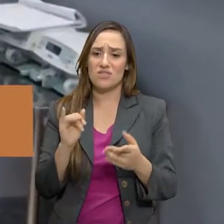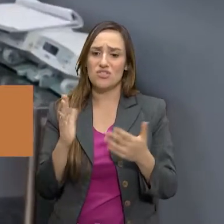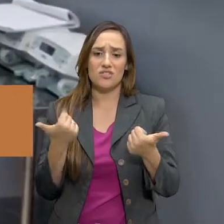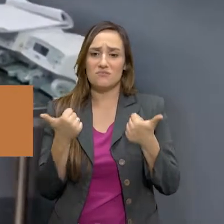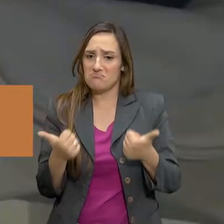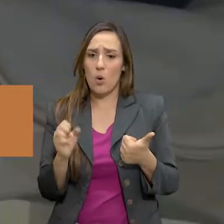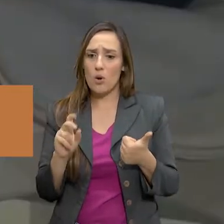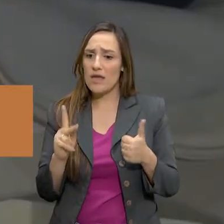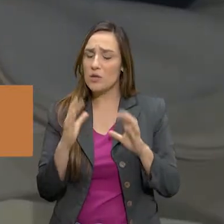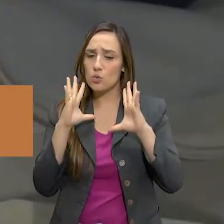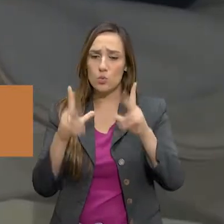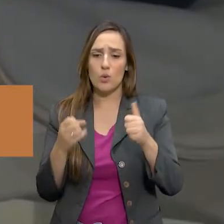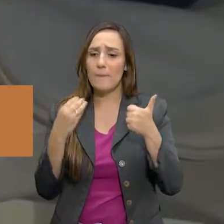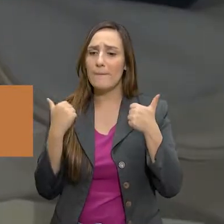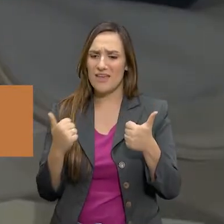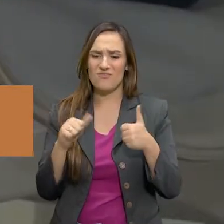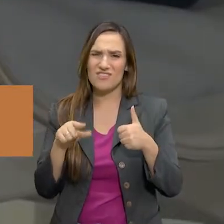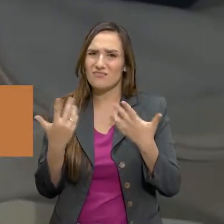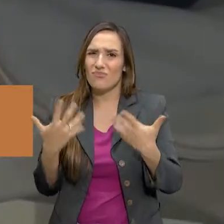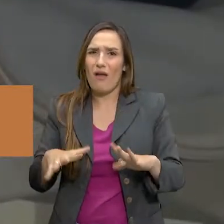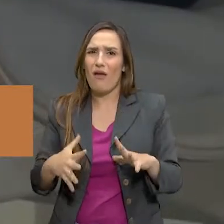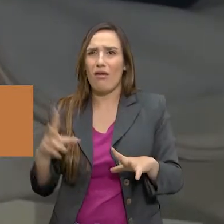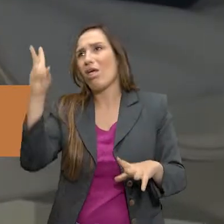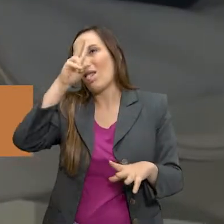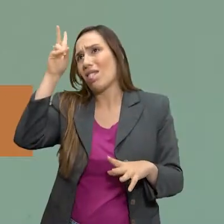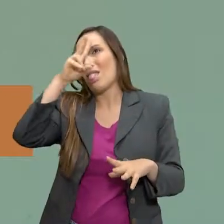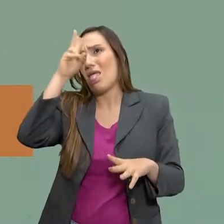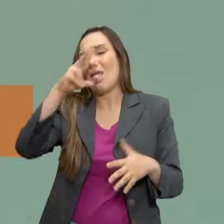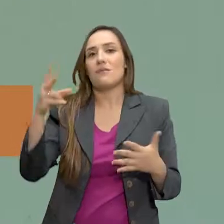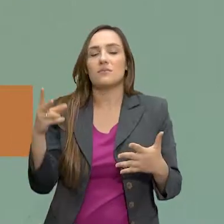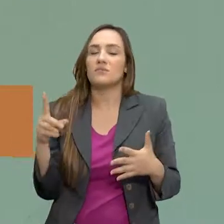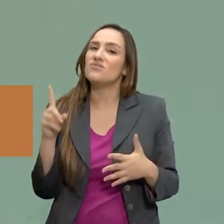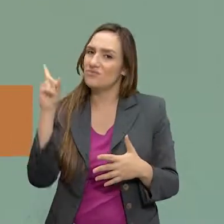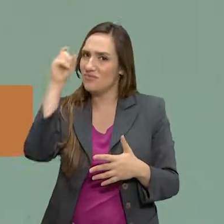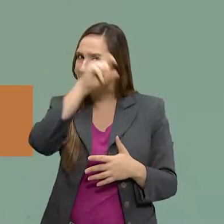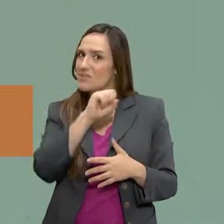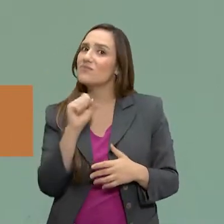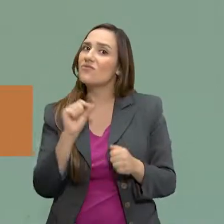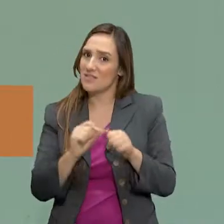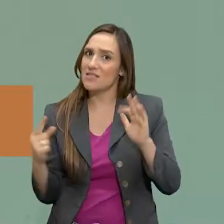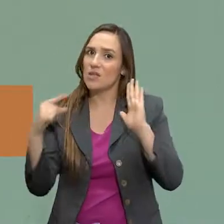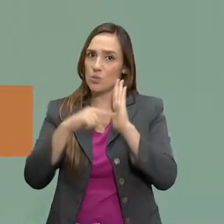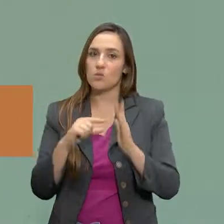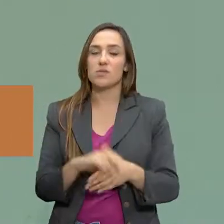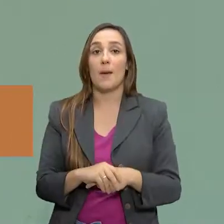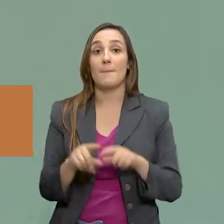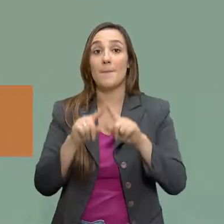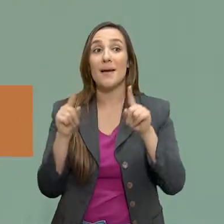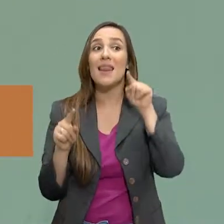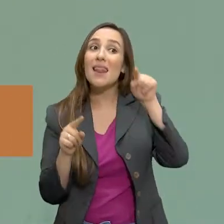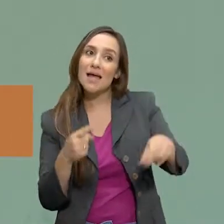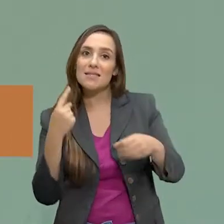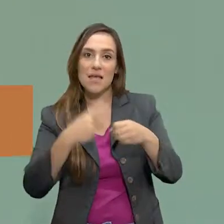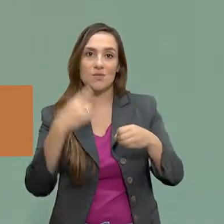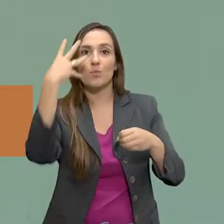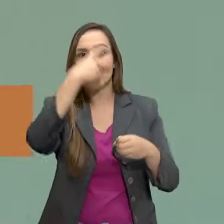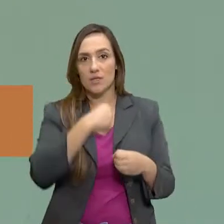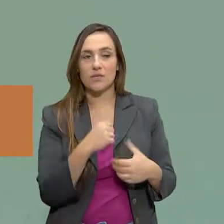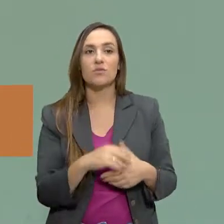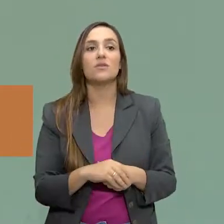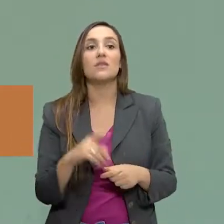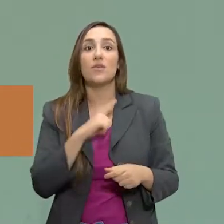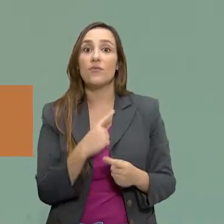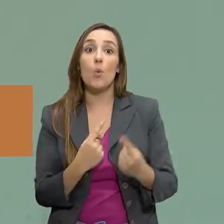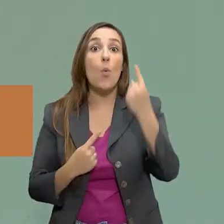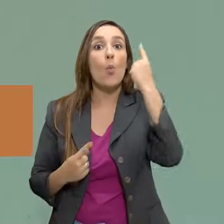a judicializar alguma coisa ou a fazer uma denúncia? Você quer esquecer aquilo ali. Então, as denúncias são difíceis de chegarem. E lá em